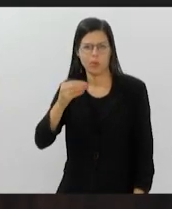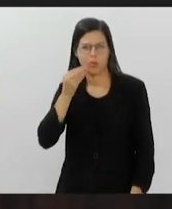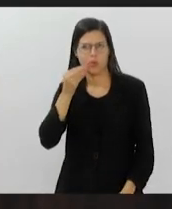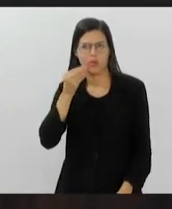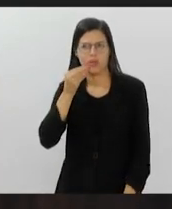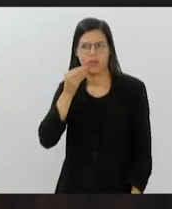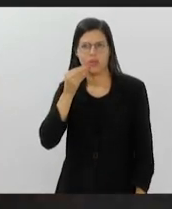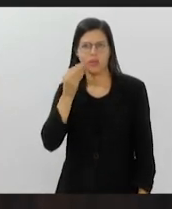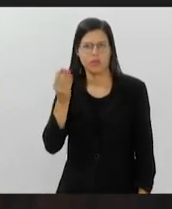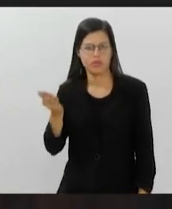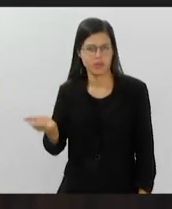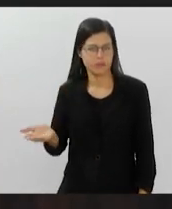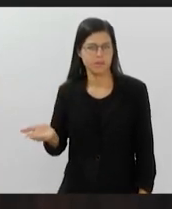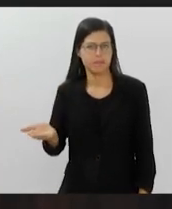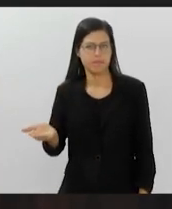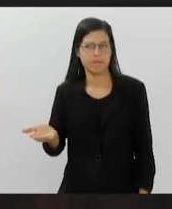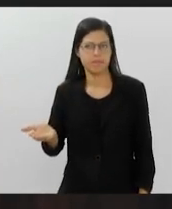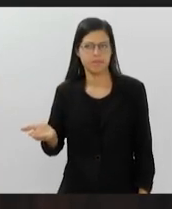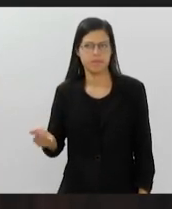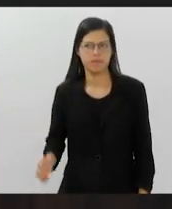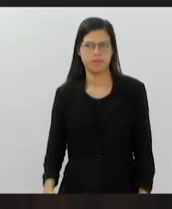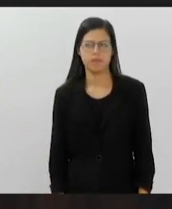franquear aqui a fala,